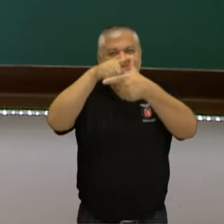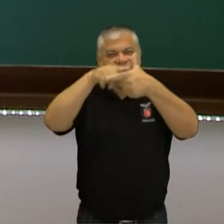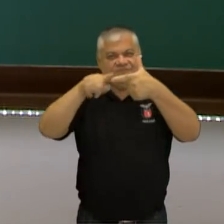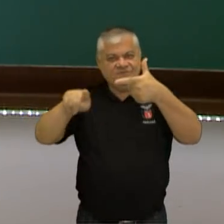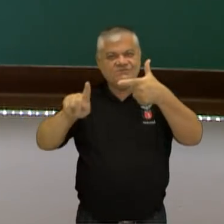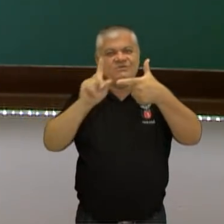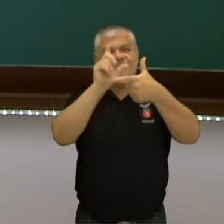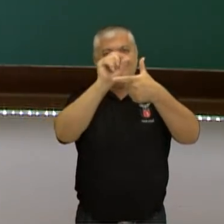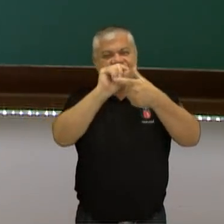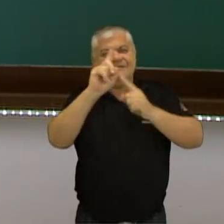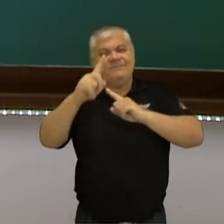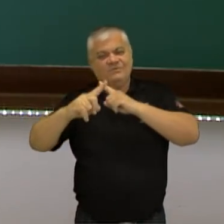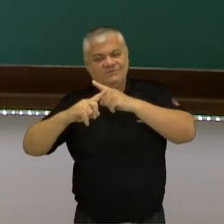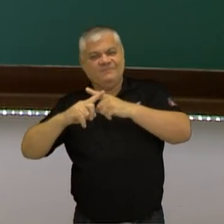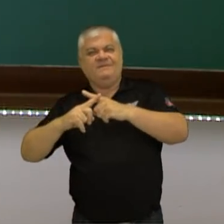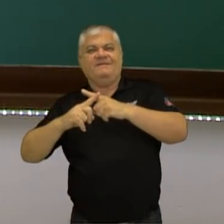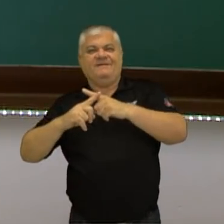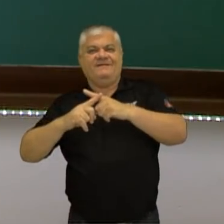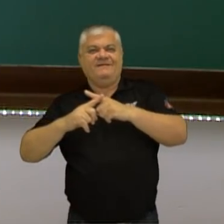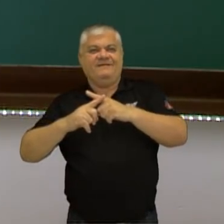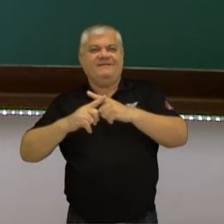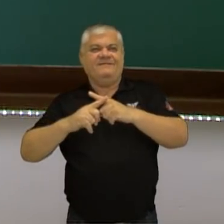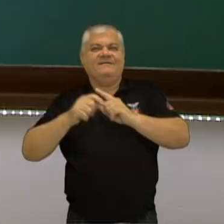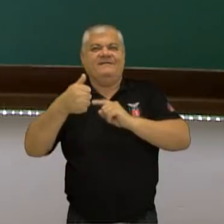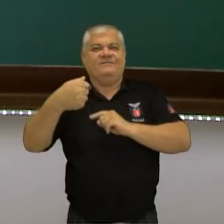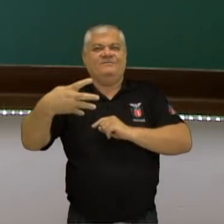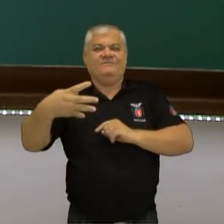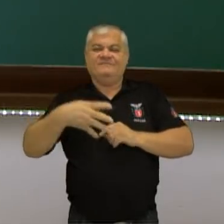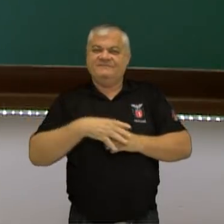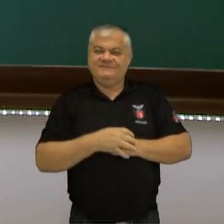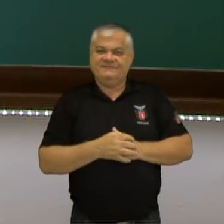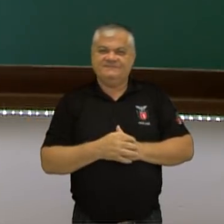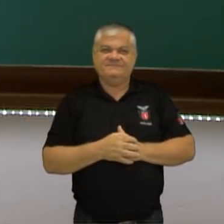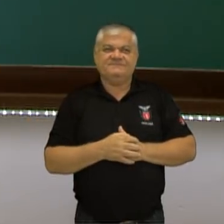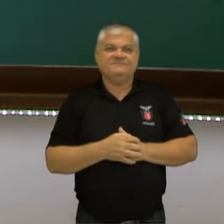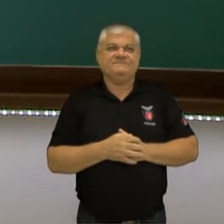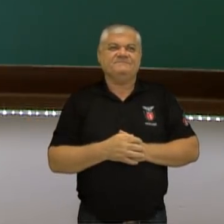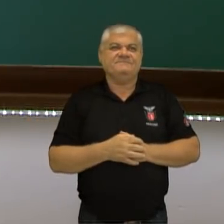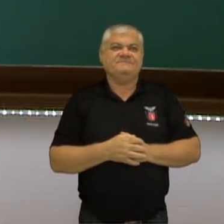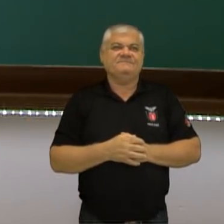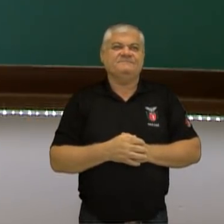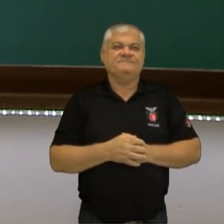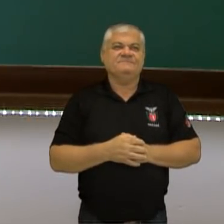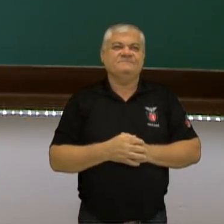e multipliquei pelo valor da porcentagem. Agora, vamos ver o que vem pela frente.